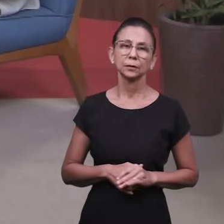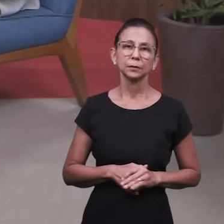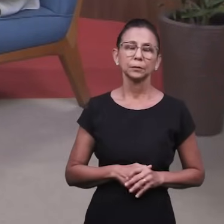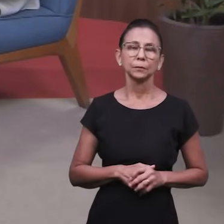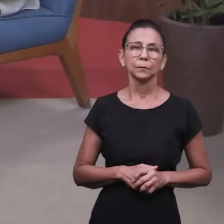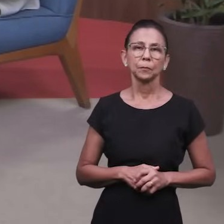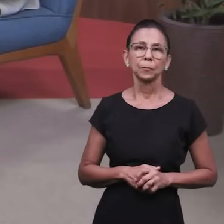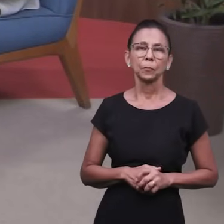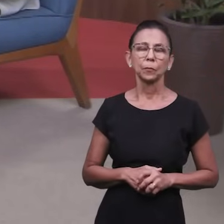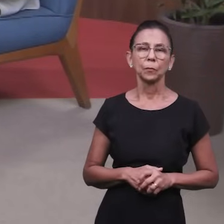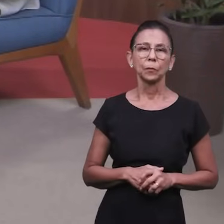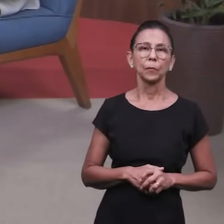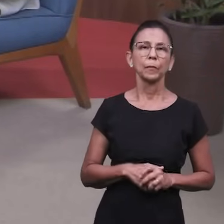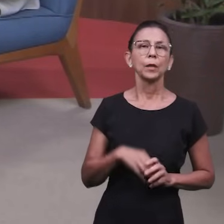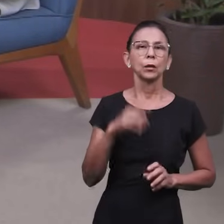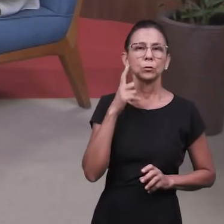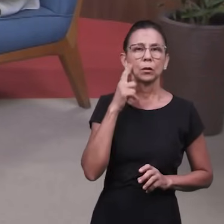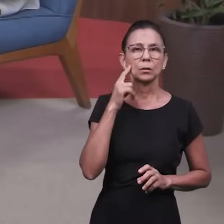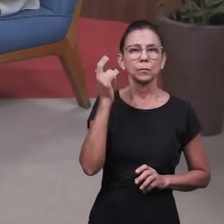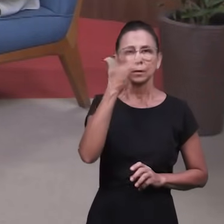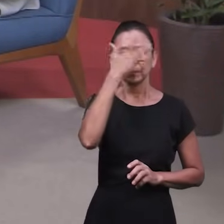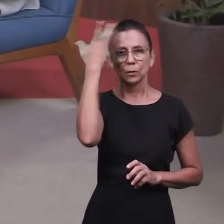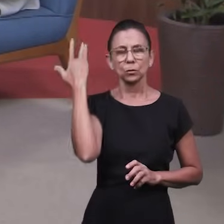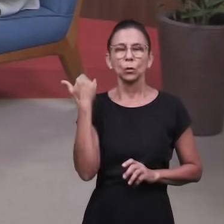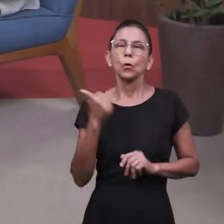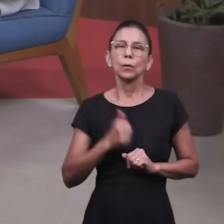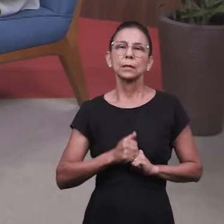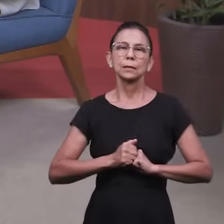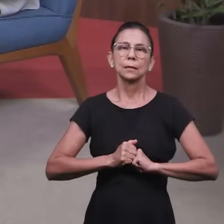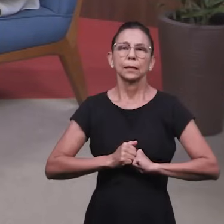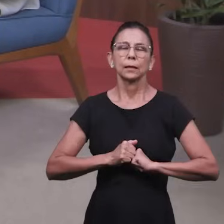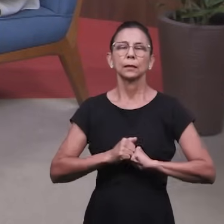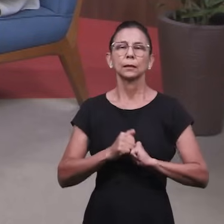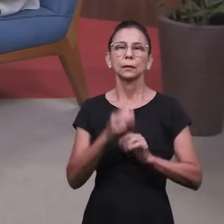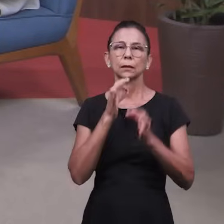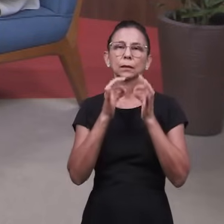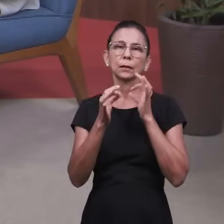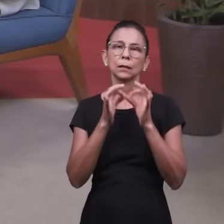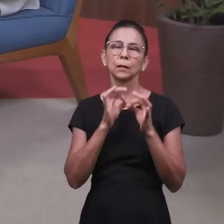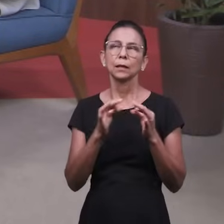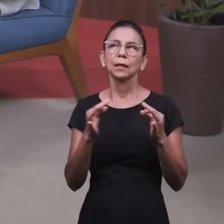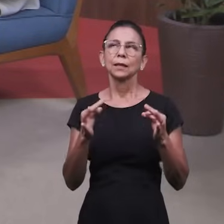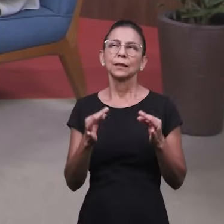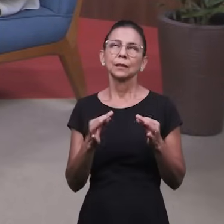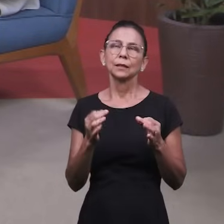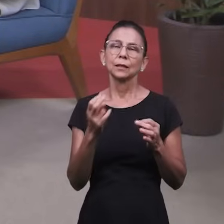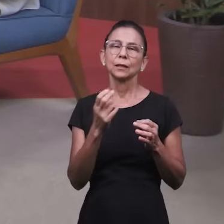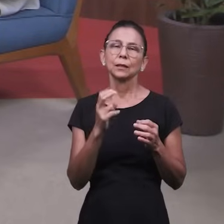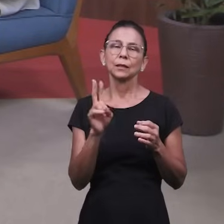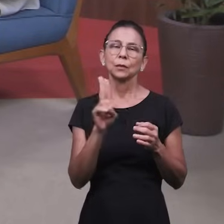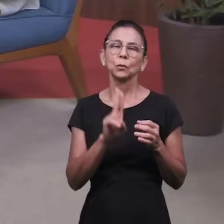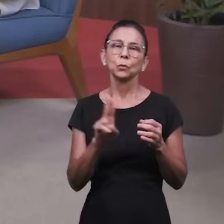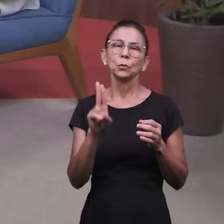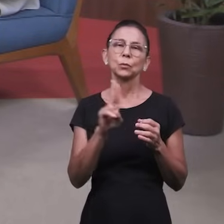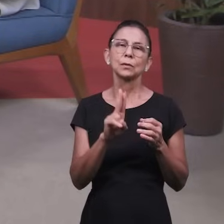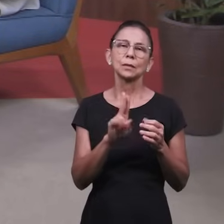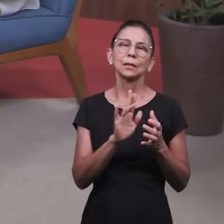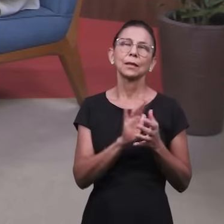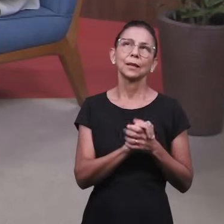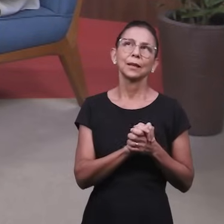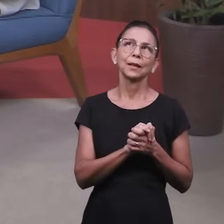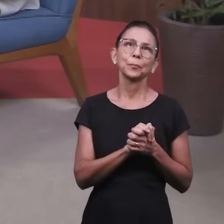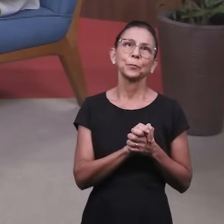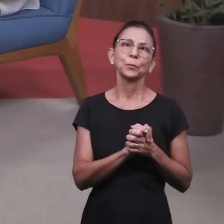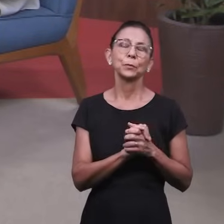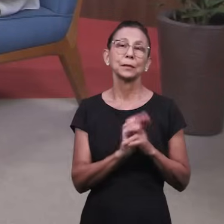irmãs que participaram, que enviaram as suas participações, né? Um tesouro inesgotável, né? Um